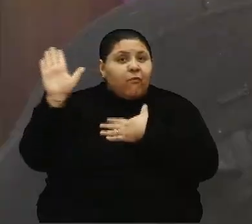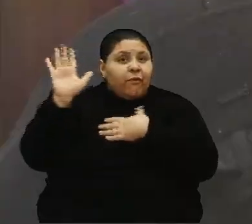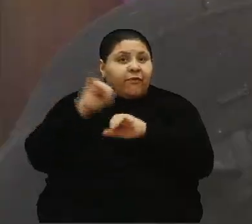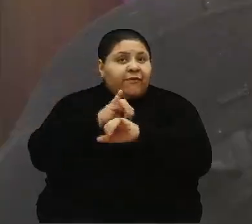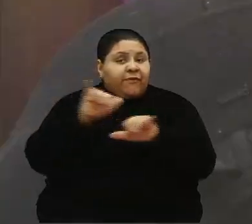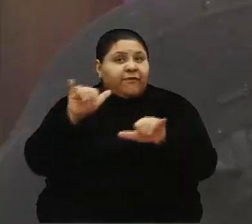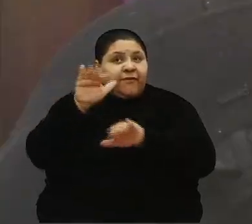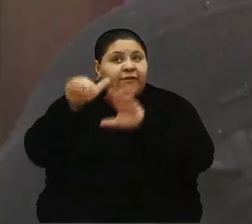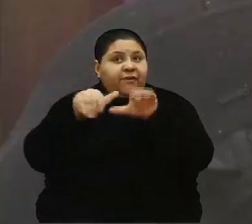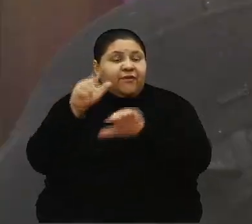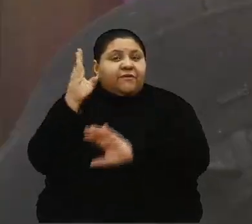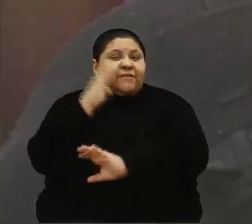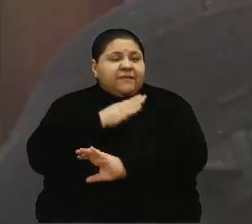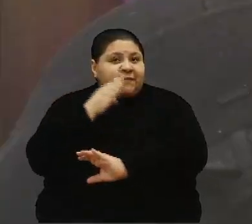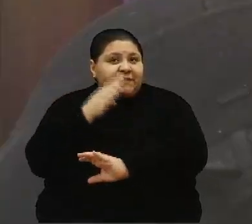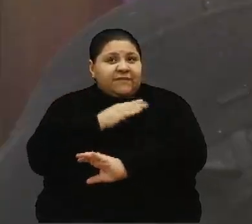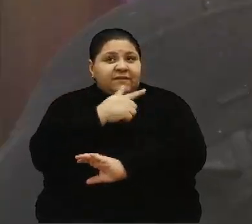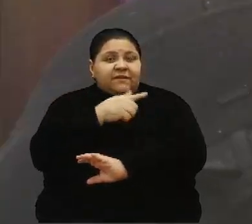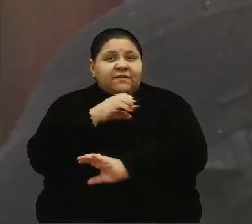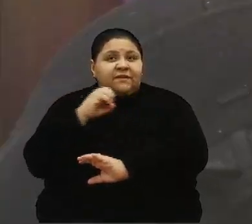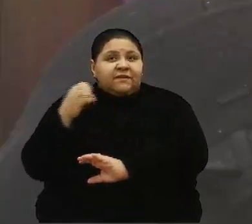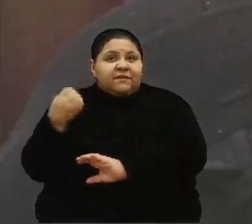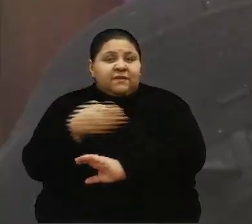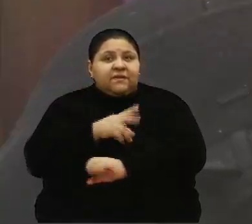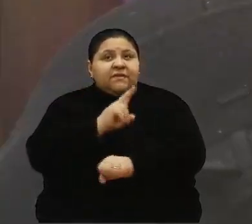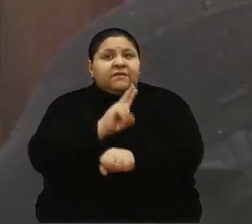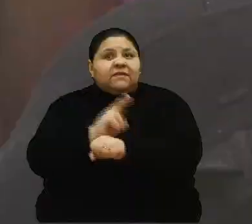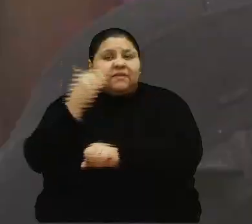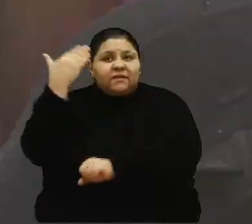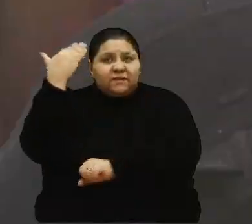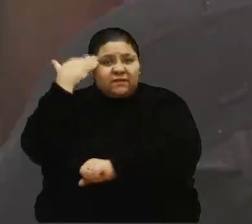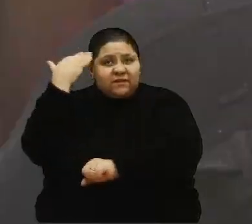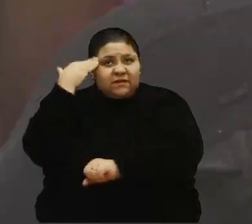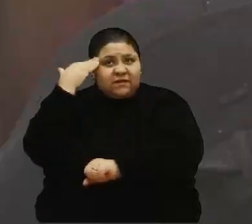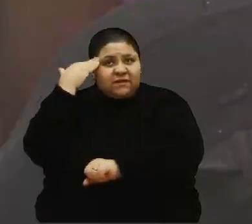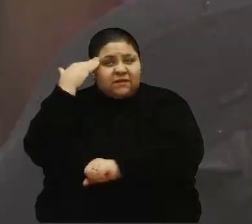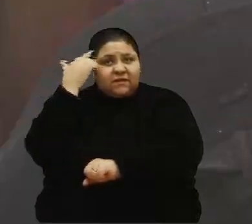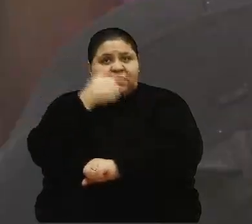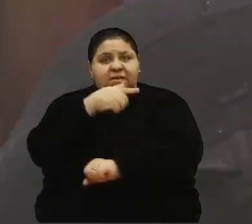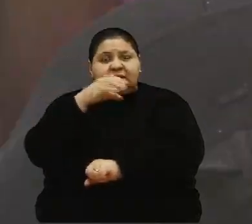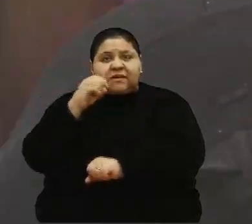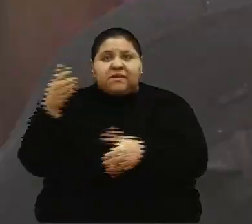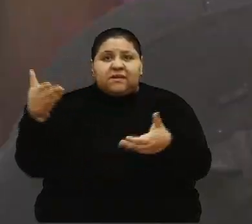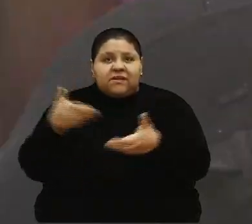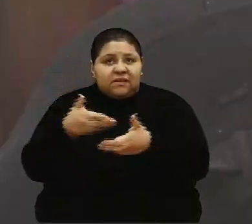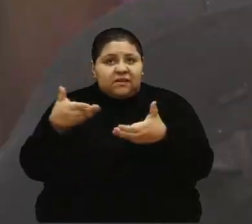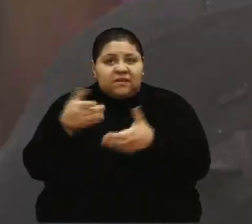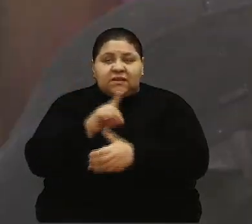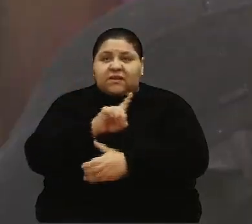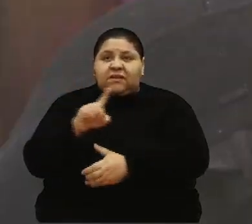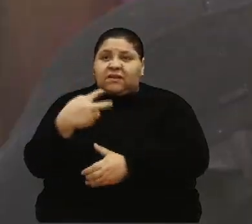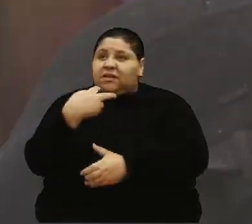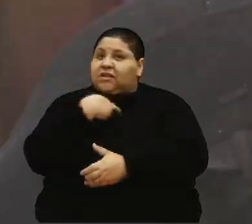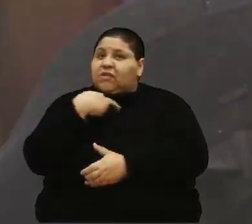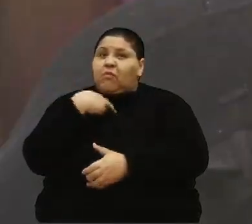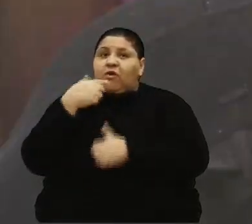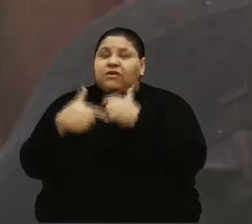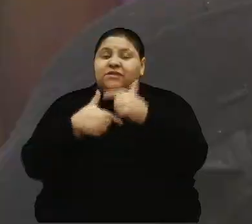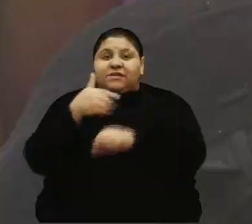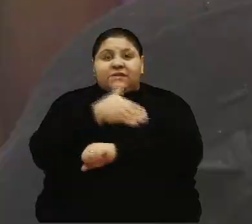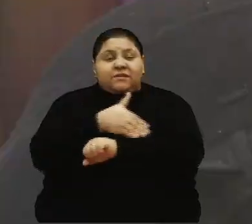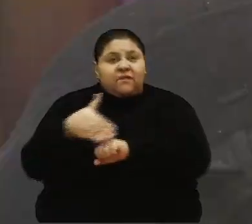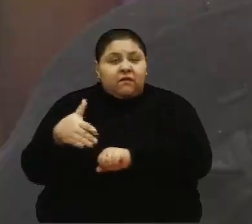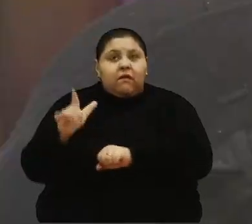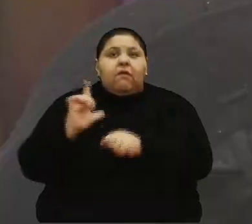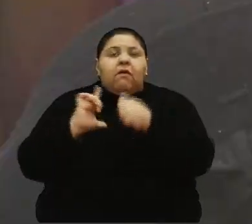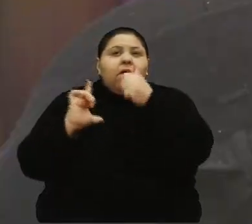o chamamento imediato dos 70 guardas, sabendo que o governo chamando dos 70 guardas hoje, eles ainda não podem ir para as ruas, tem a